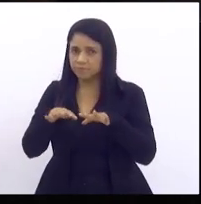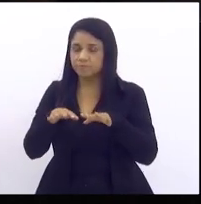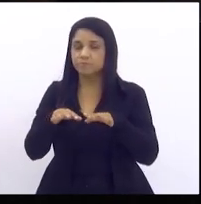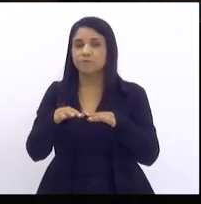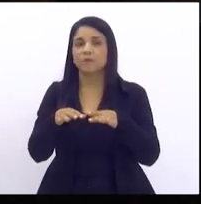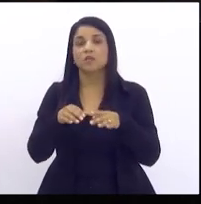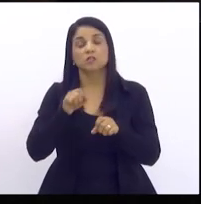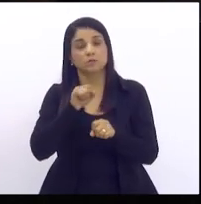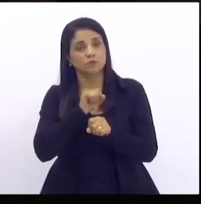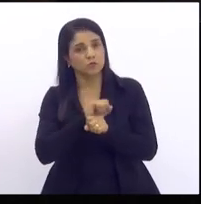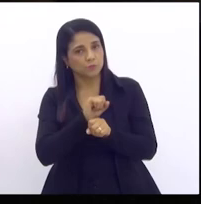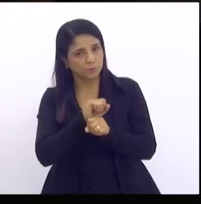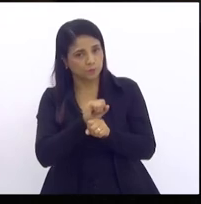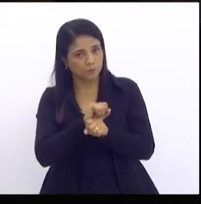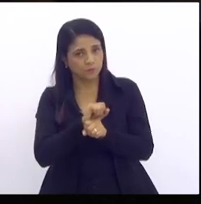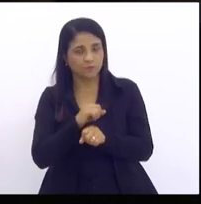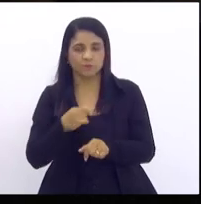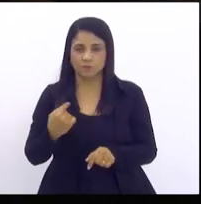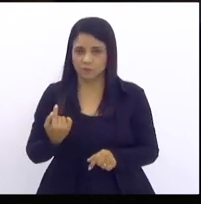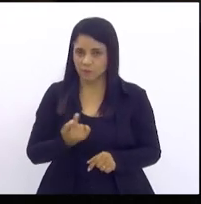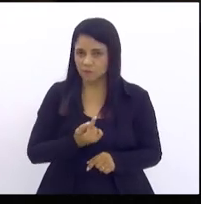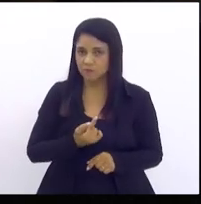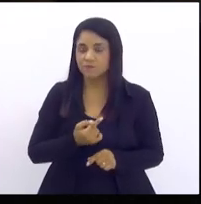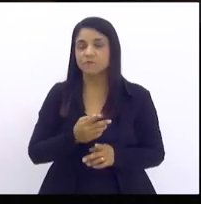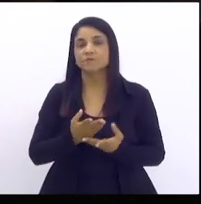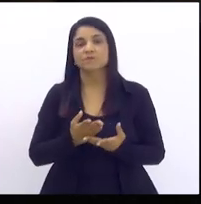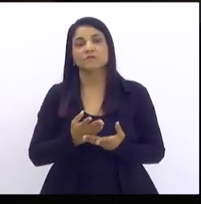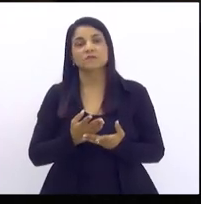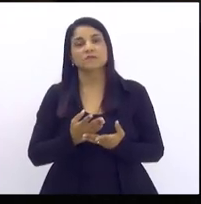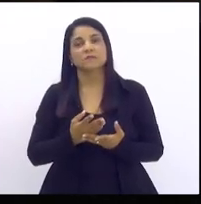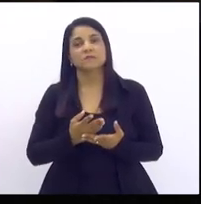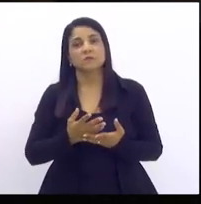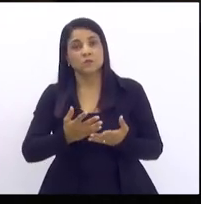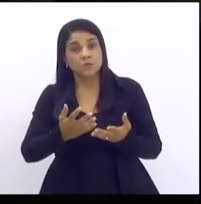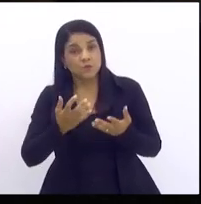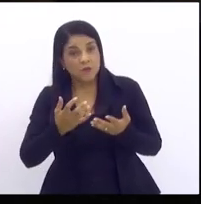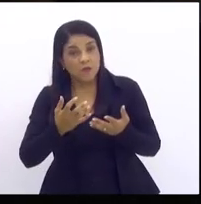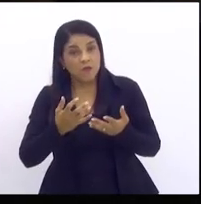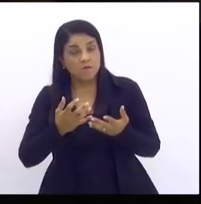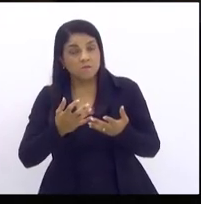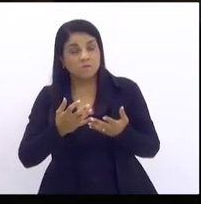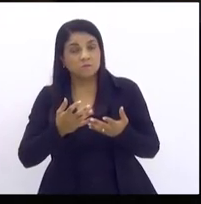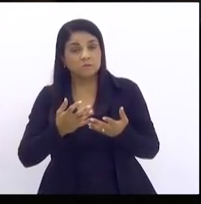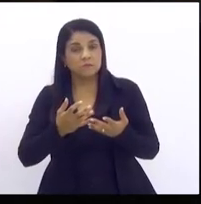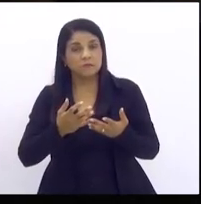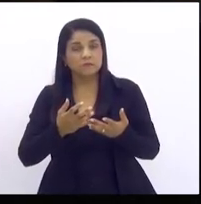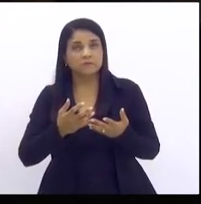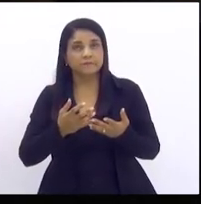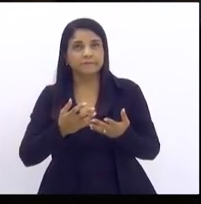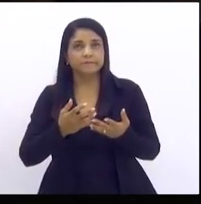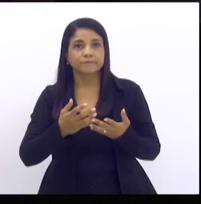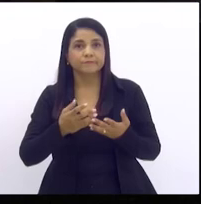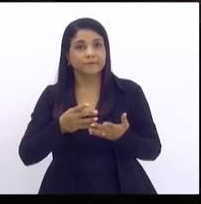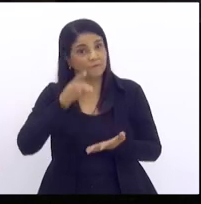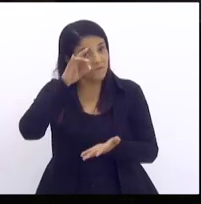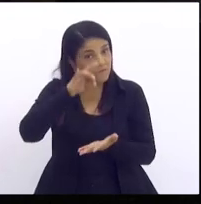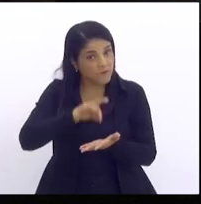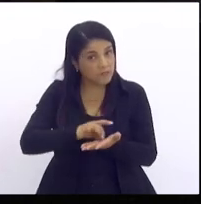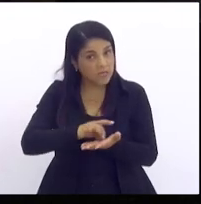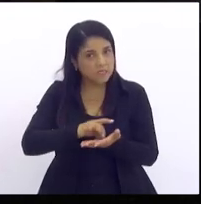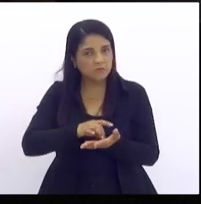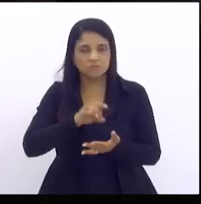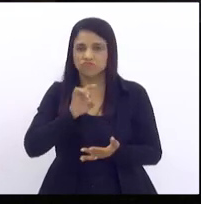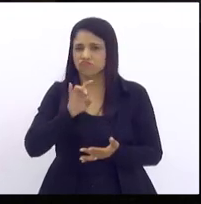no aguardo. Eu só espero que isso não seja uma fala de internet, né, uma